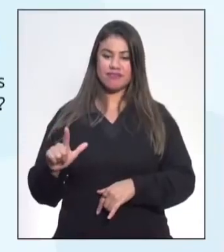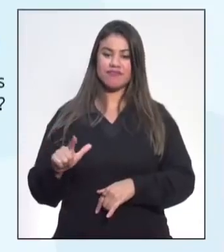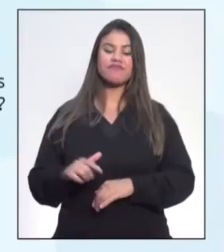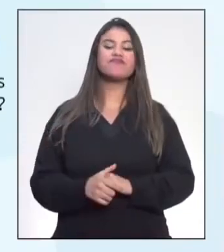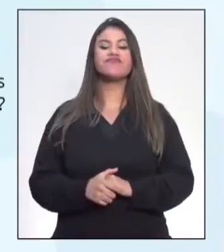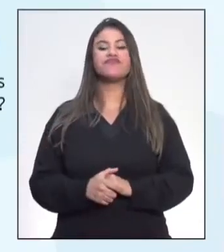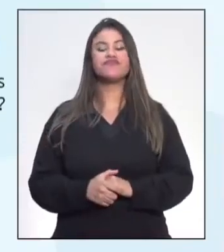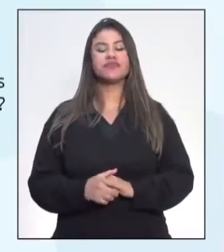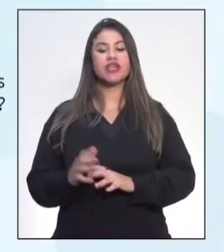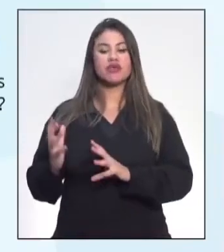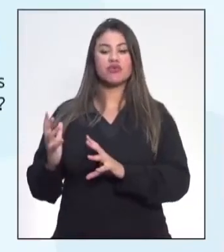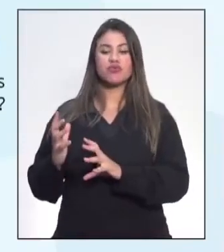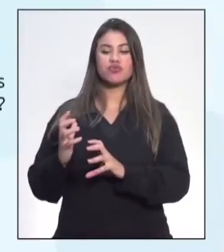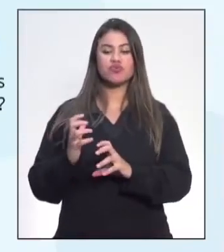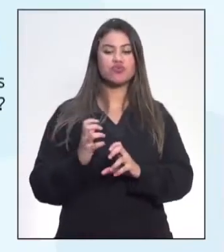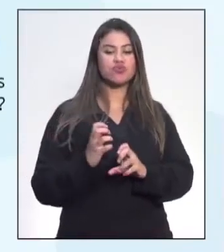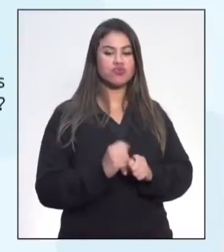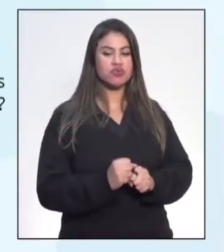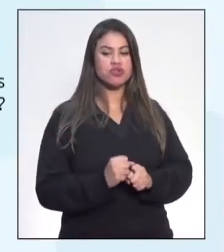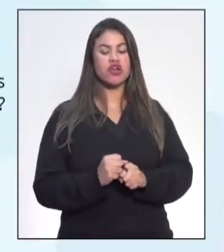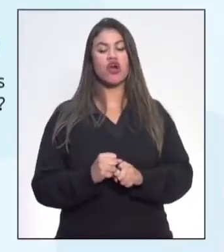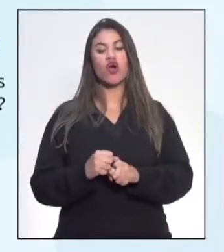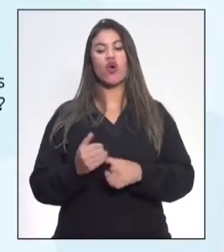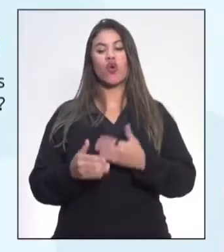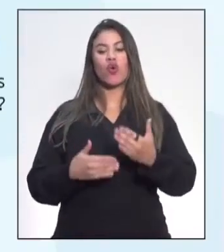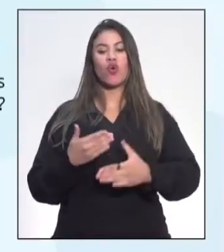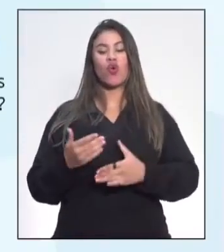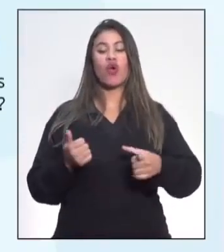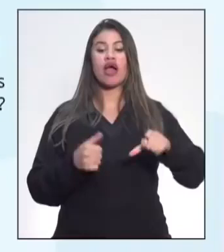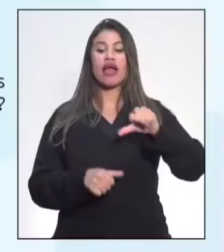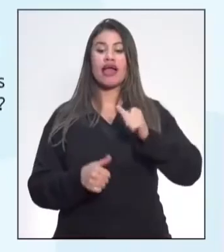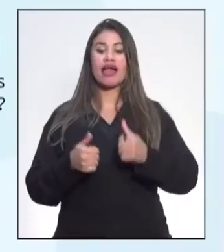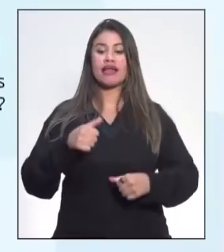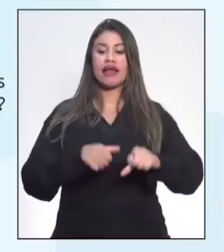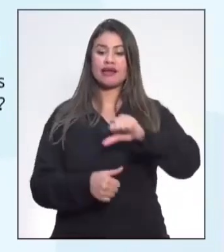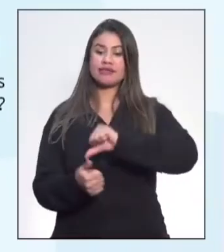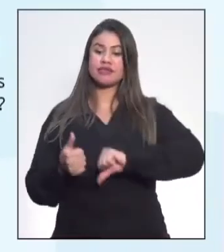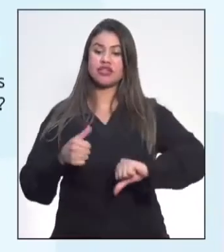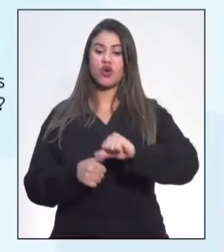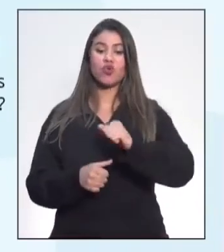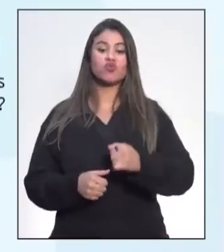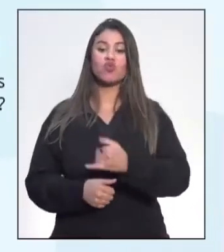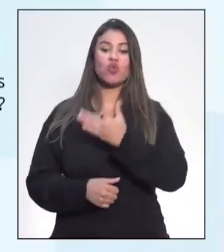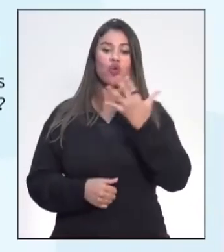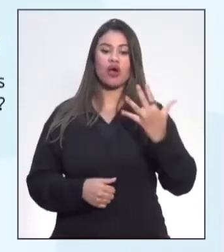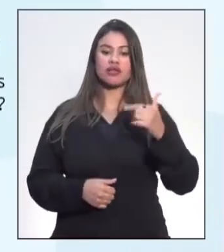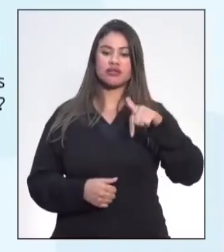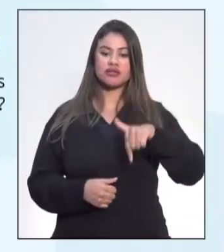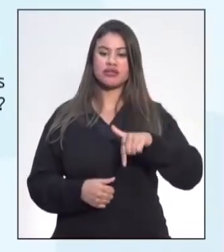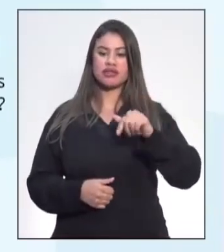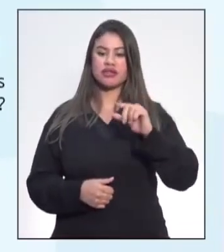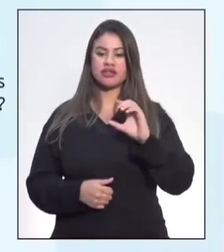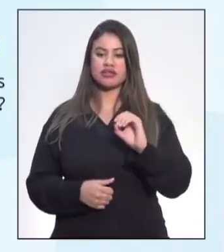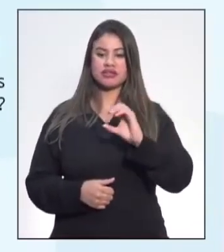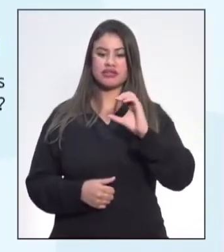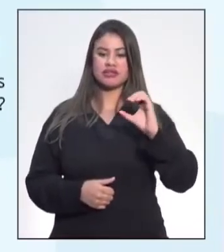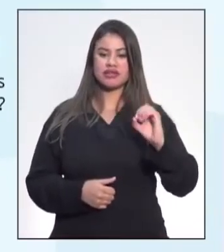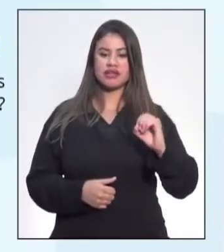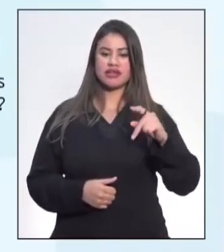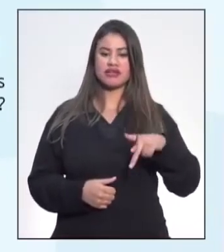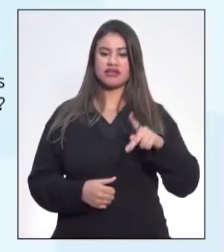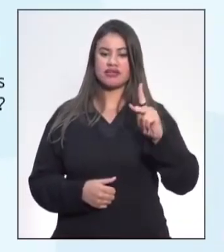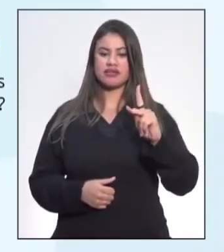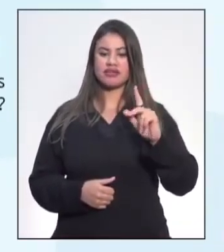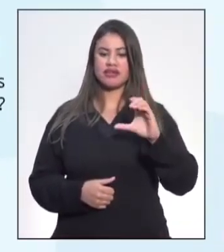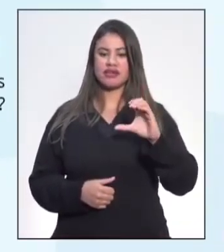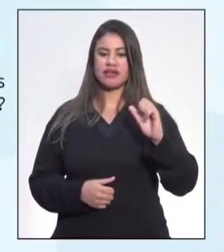para a formação desses dois componentes, na reação, eu vou liberar quanto? 700 quilocaloria. Ele respondeu